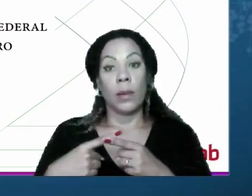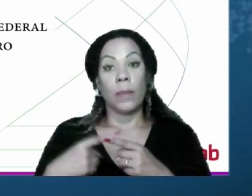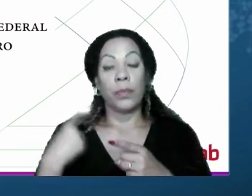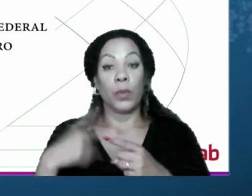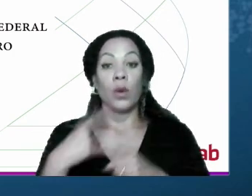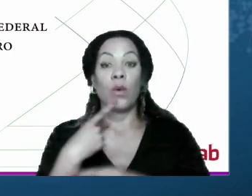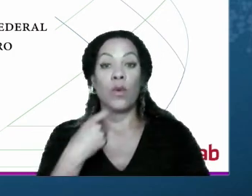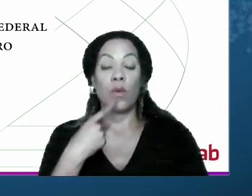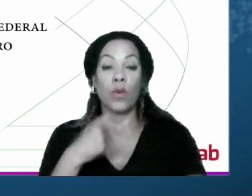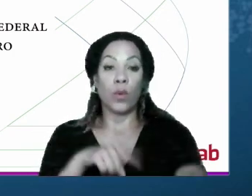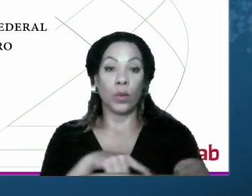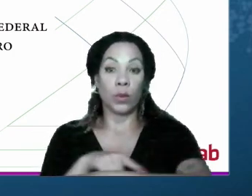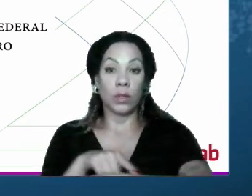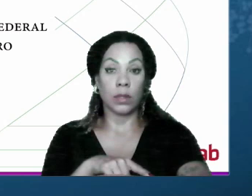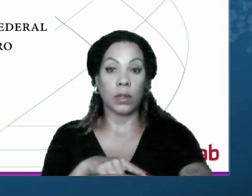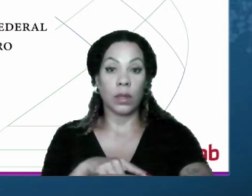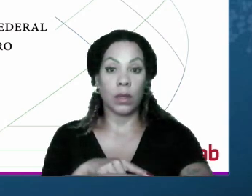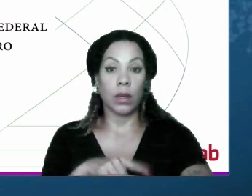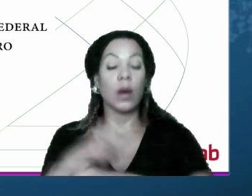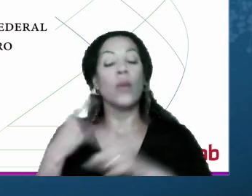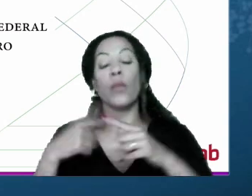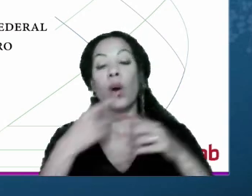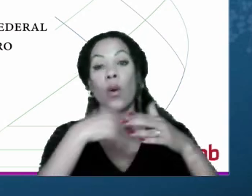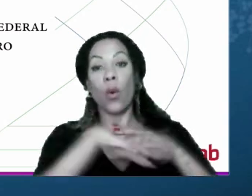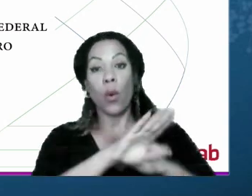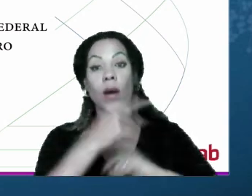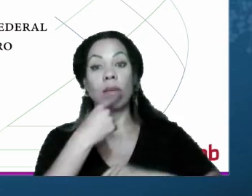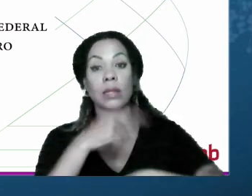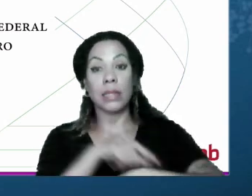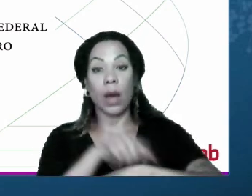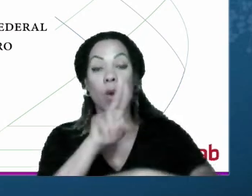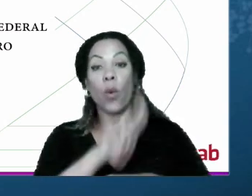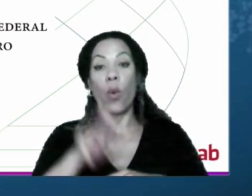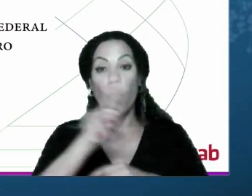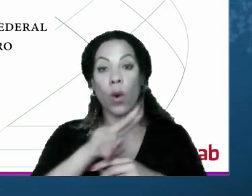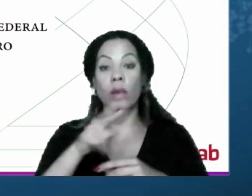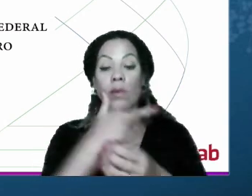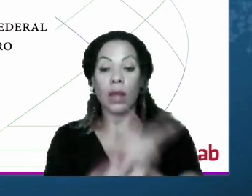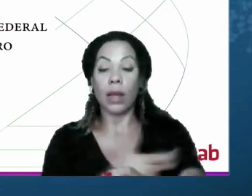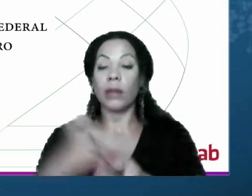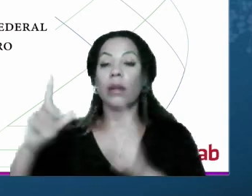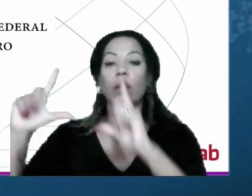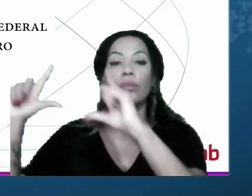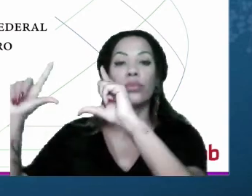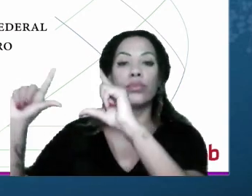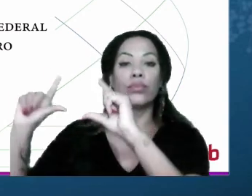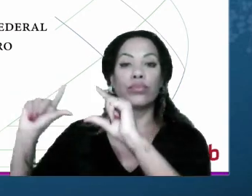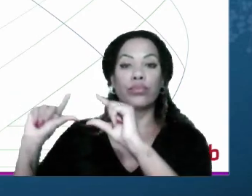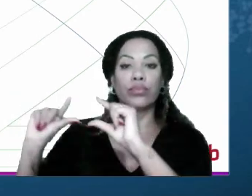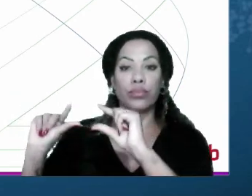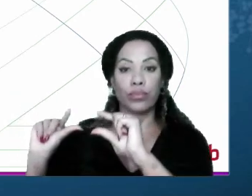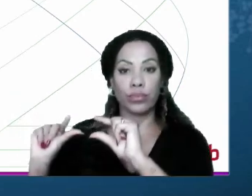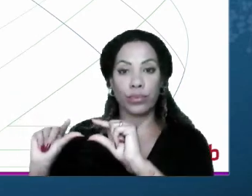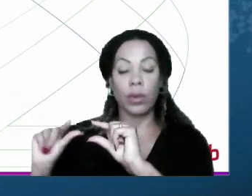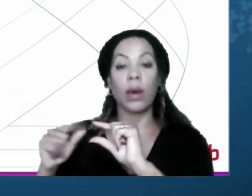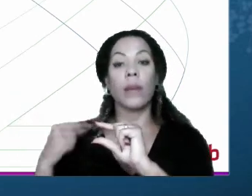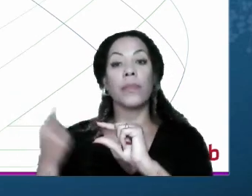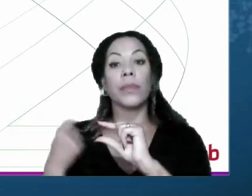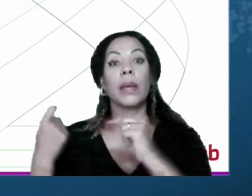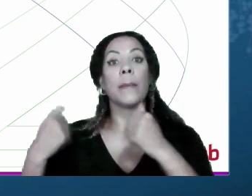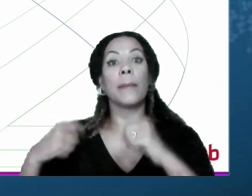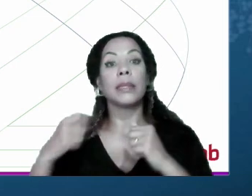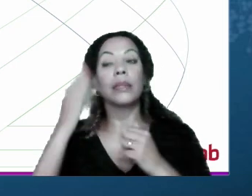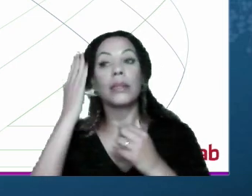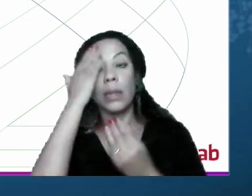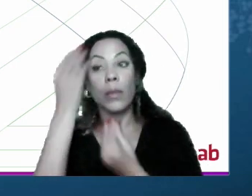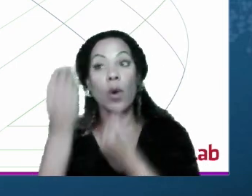sangue, o estoque de sangue usado para transplantes está cada vez mais baixo e temos que saber o que fazer com essas